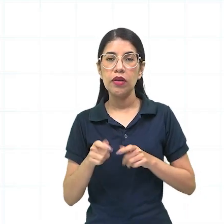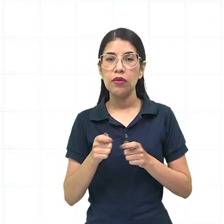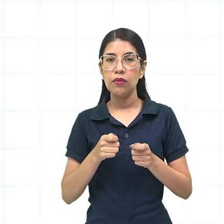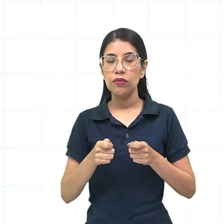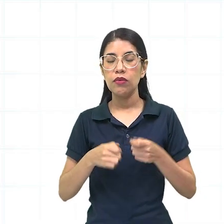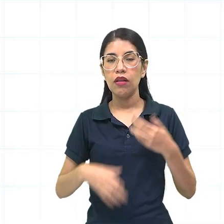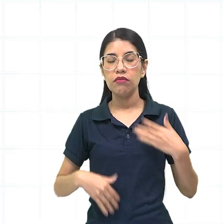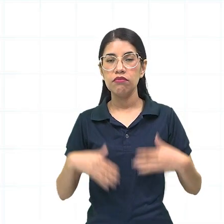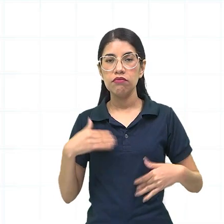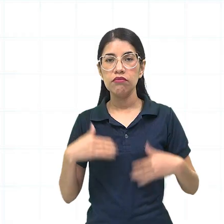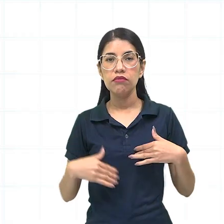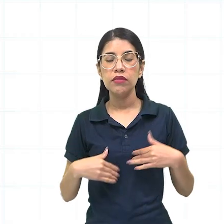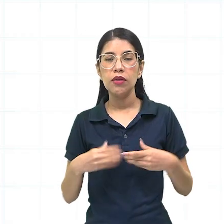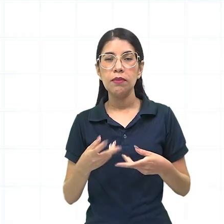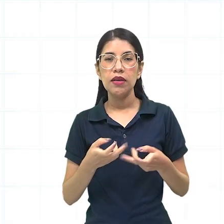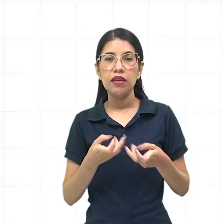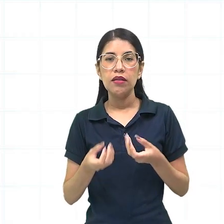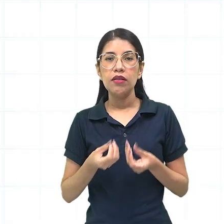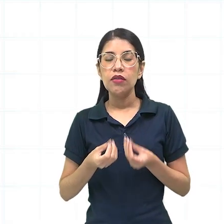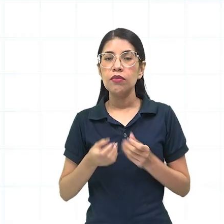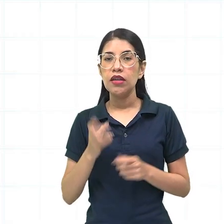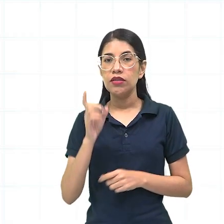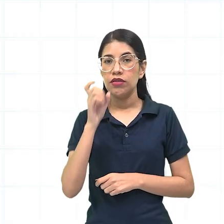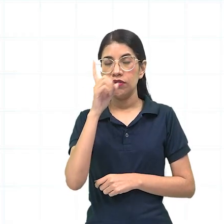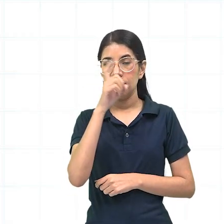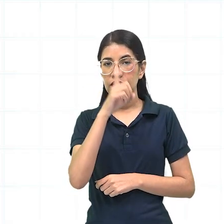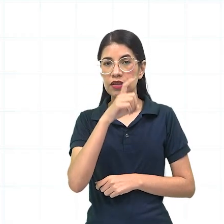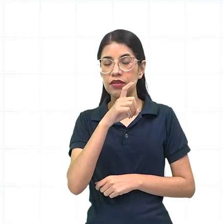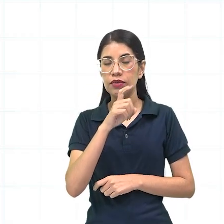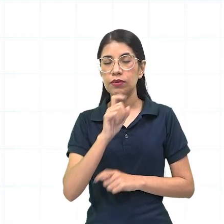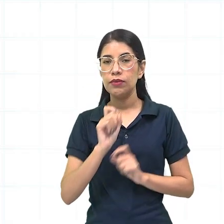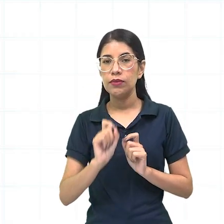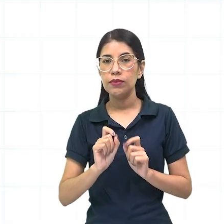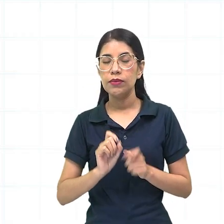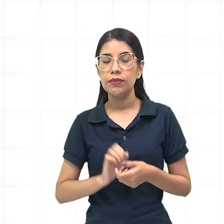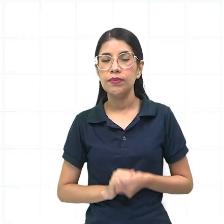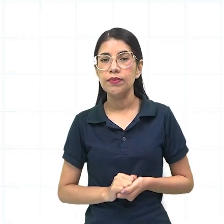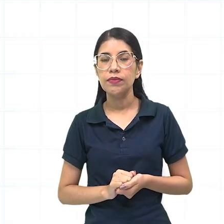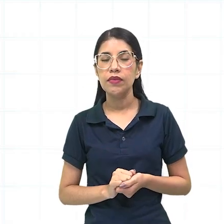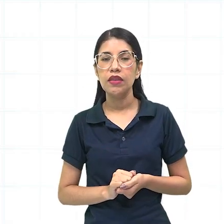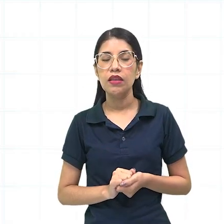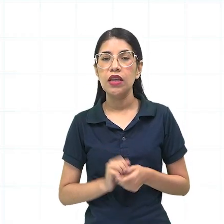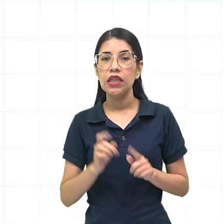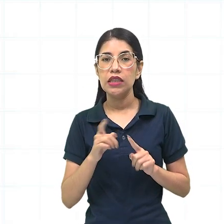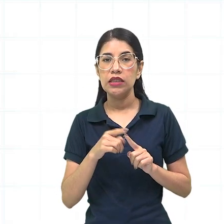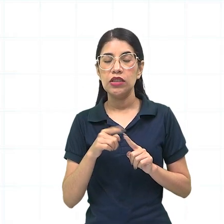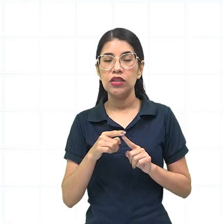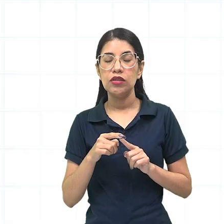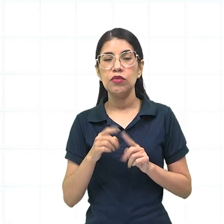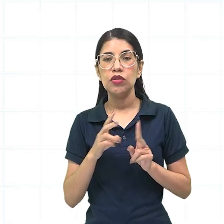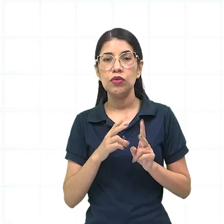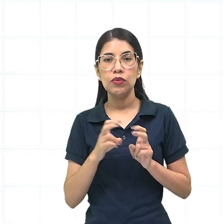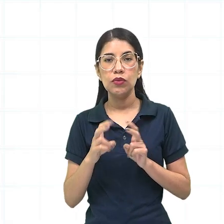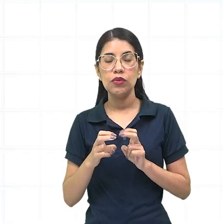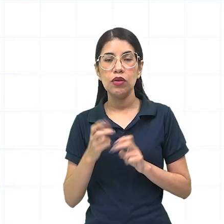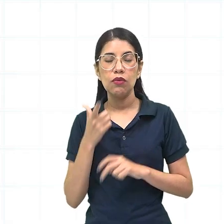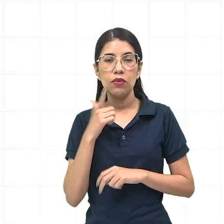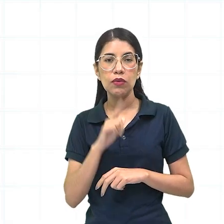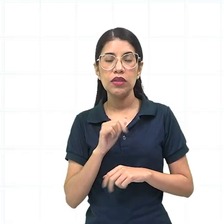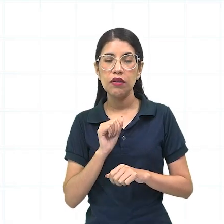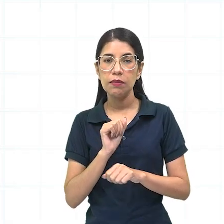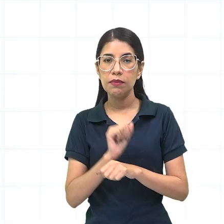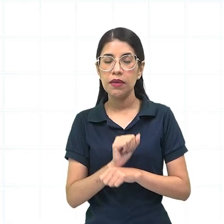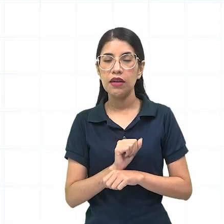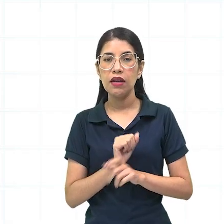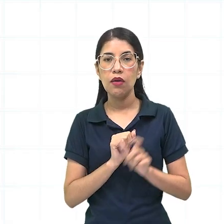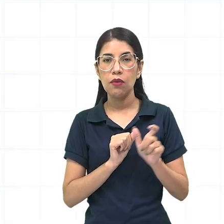superior. Então veja como que é mais difícil, né, na luta greco-romana, você alcançar essa questão da